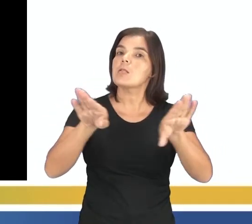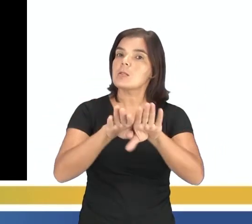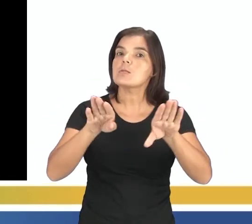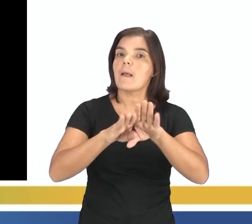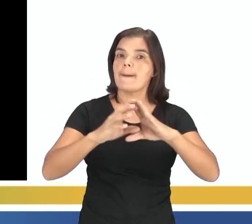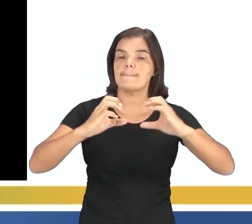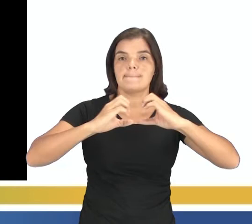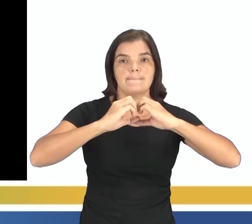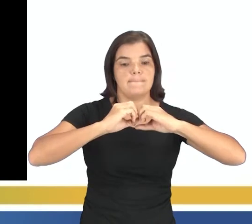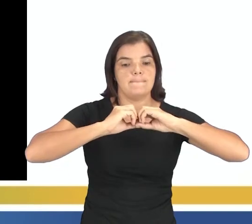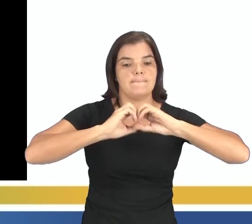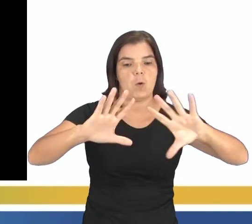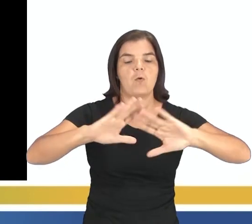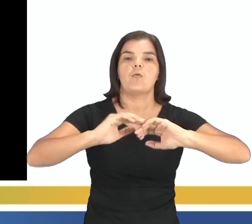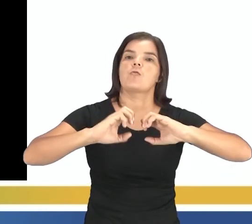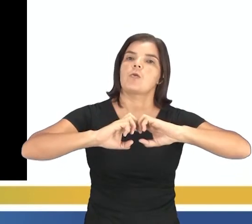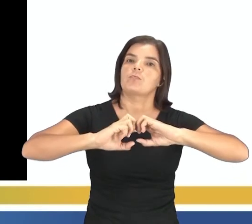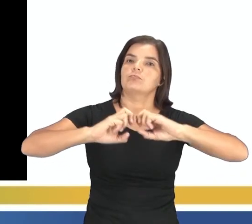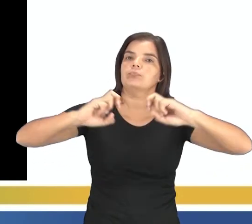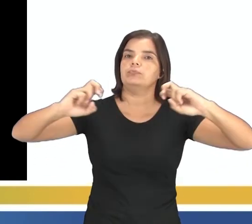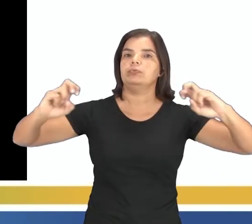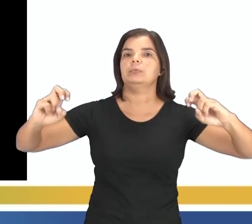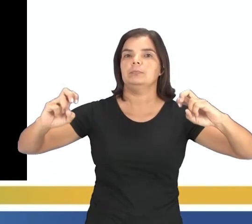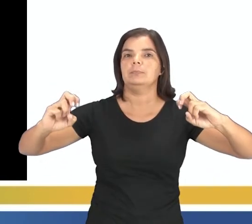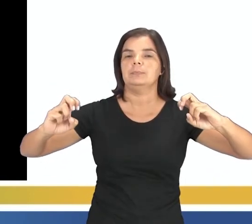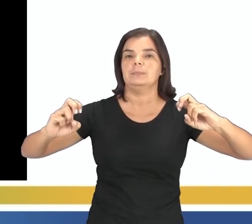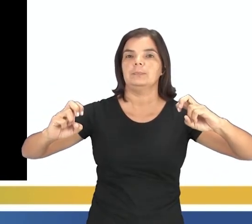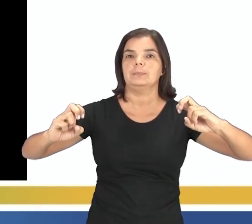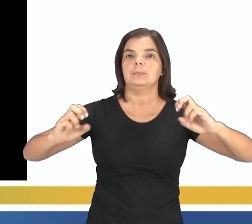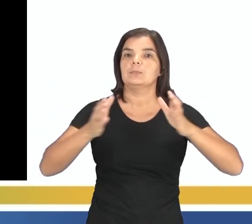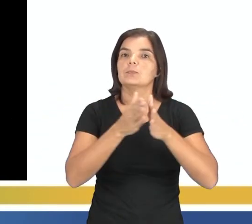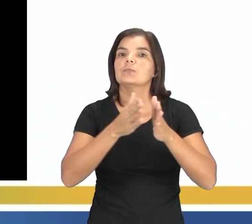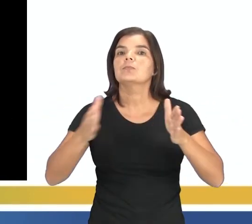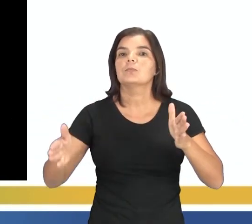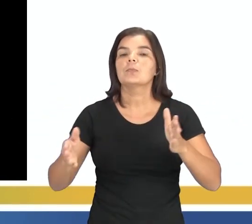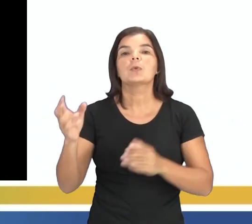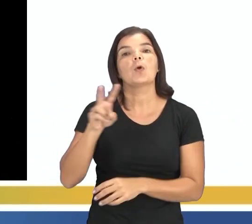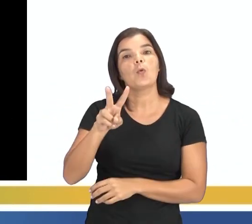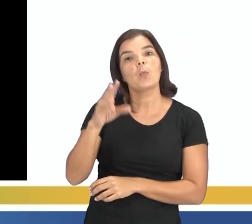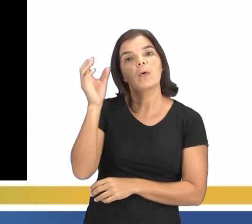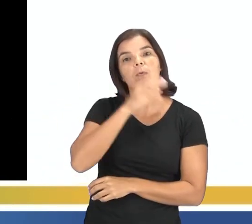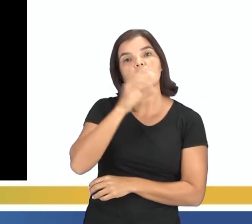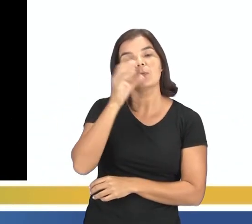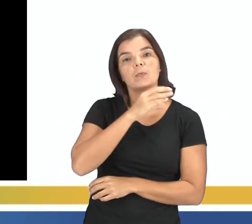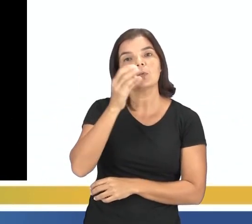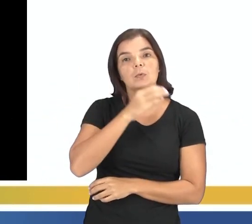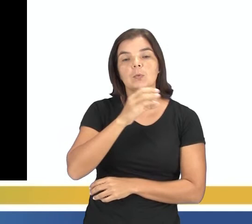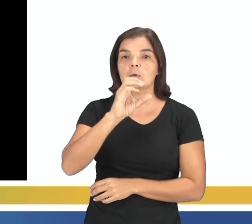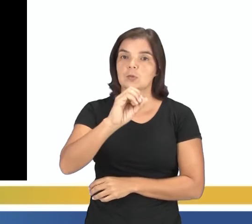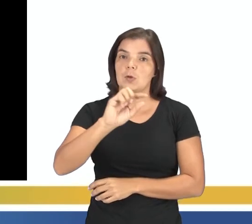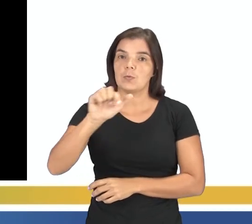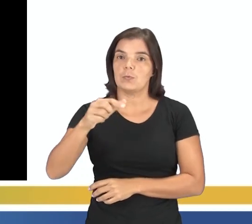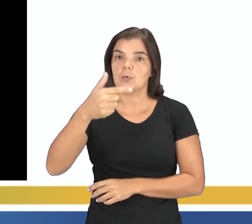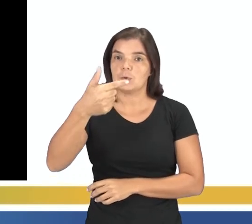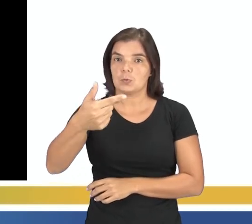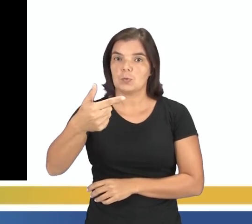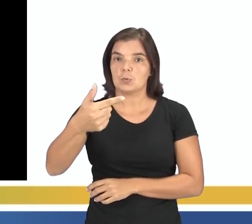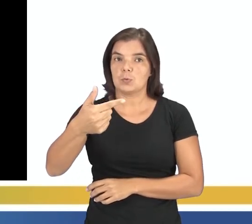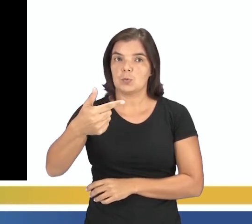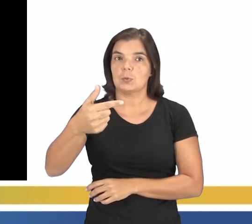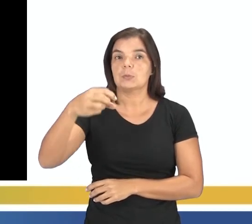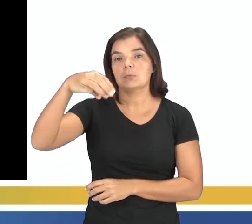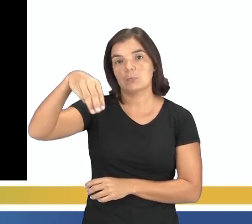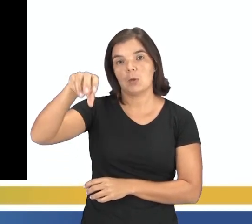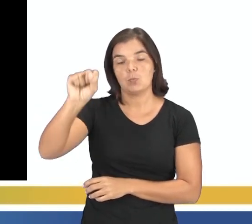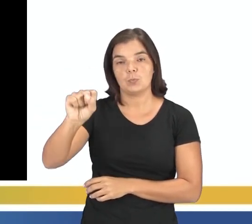no sentido oposto. Nesse processo, a bomba adquire uma velocidade de 0,2 metros por